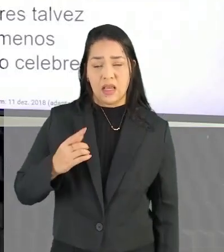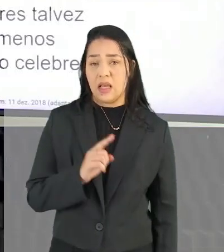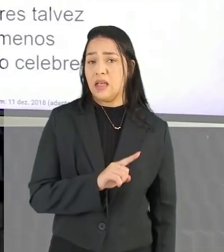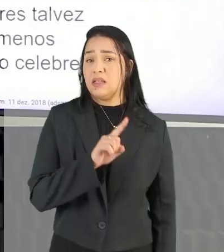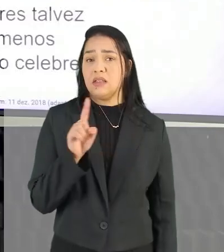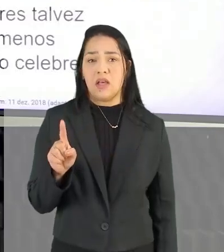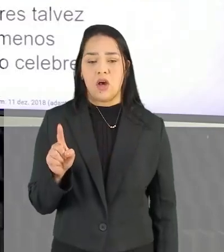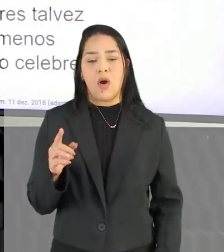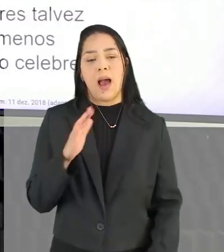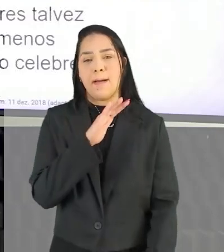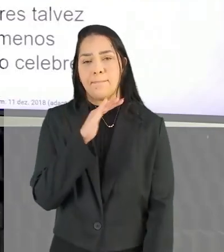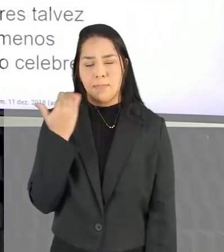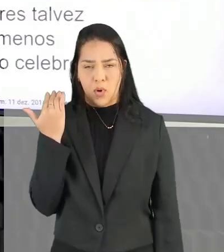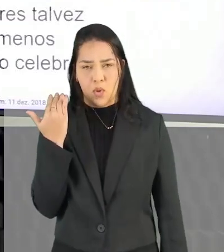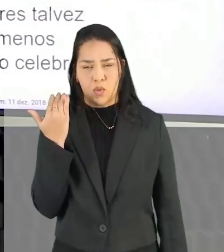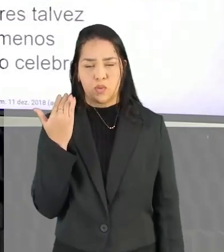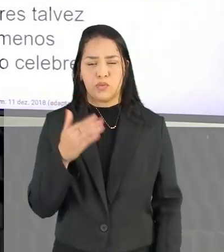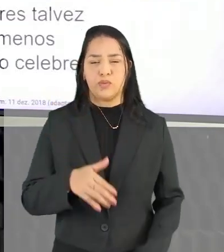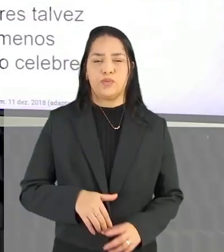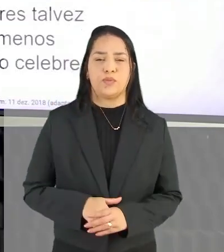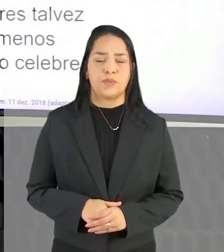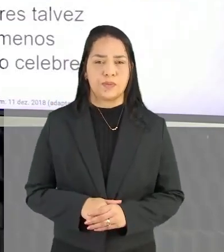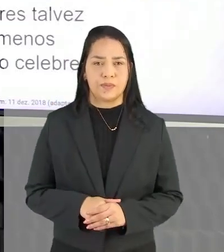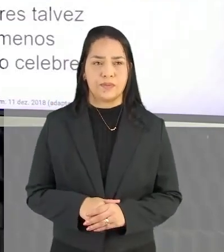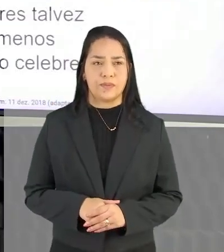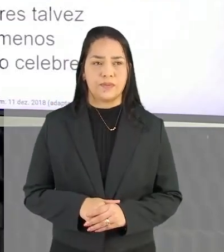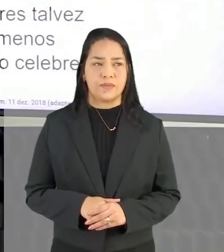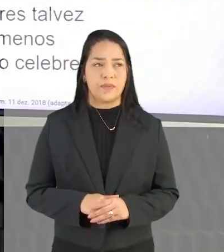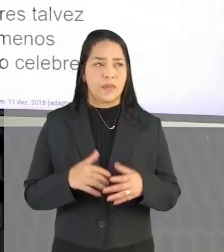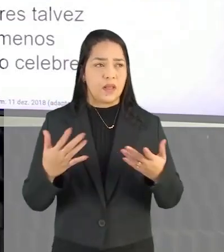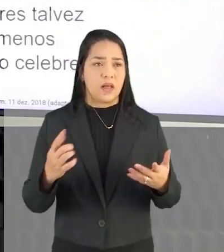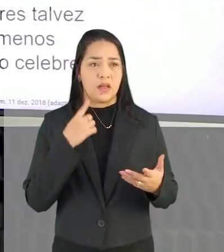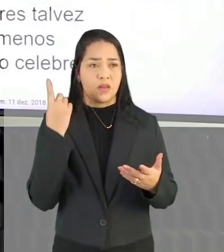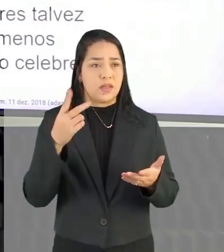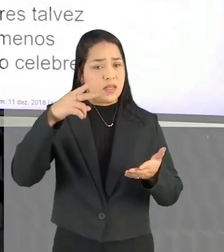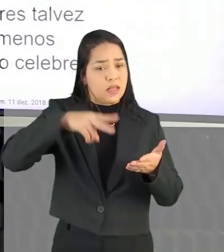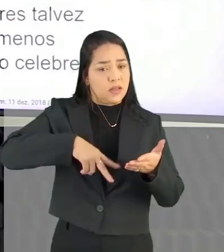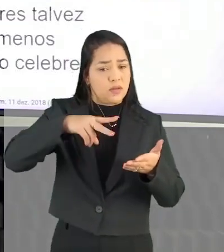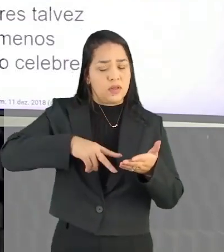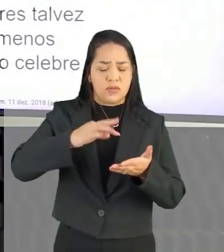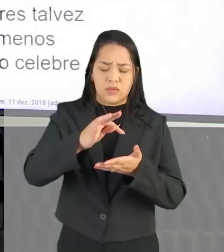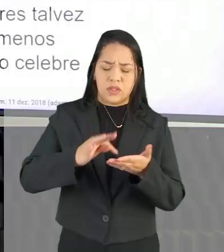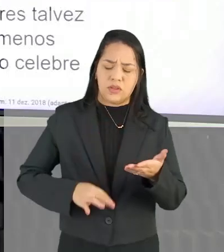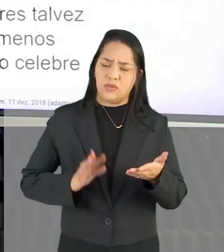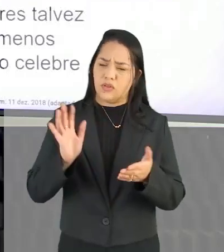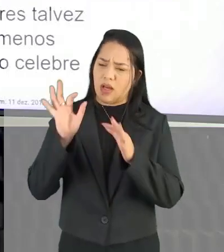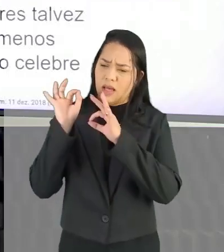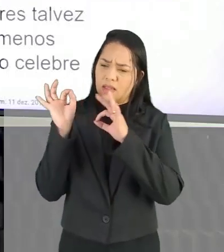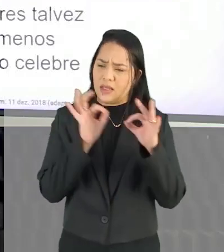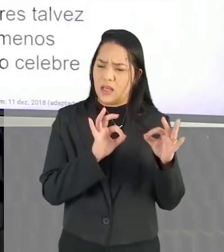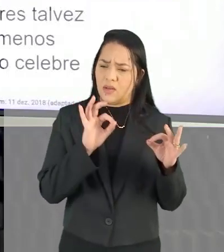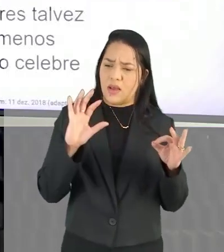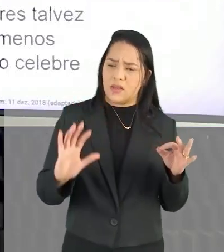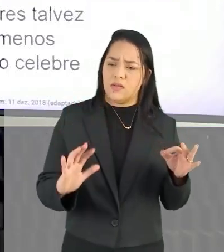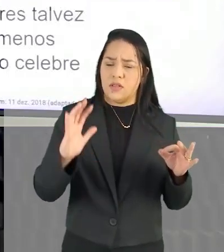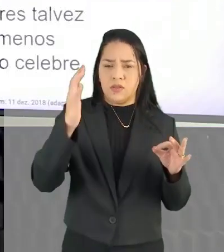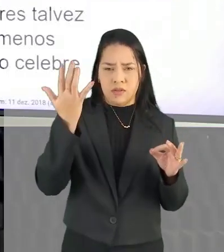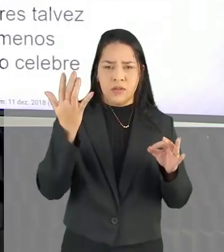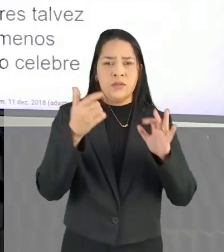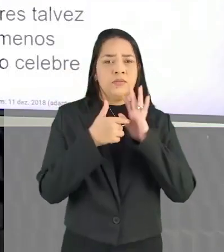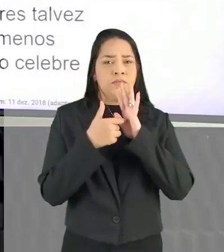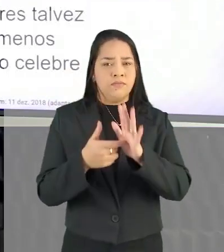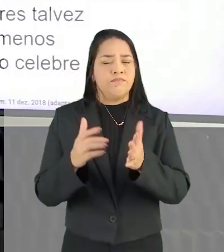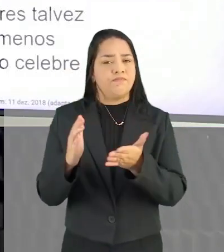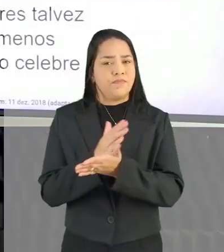que garanta a vida e não celebre a morte. Então, quando a gente faz a leitura do texto, a gente já fica atento, ele mostra as situações, ele